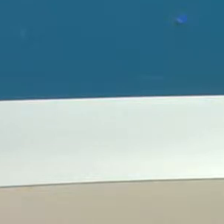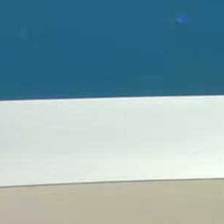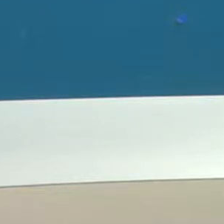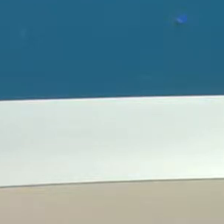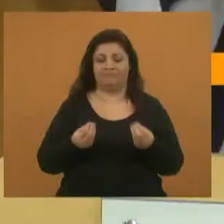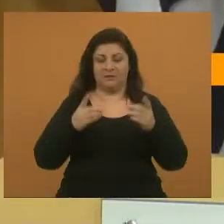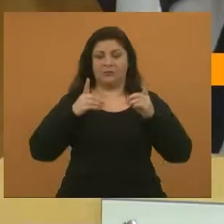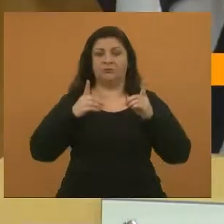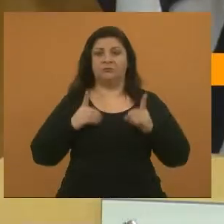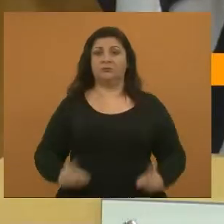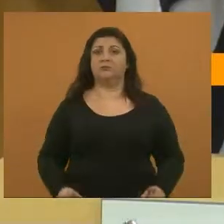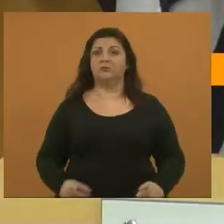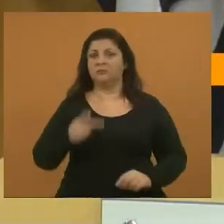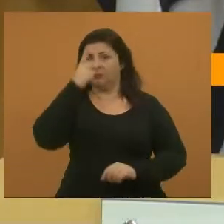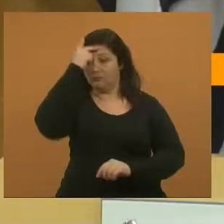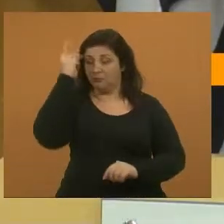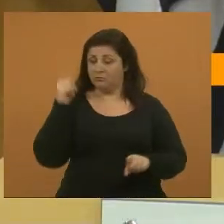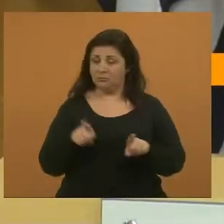assunto.